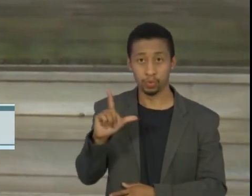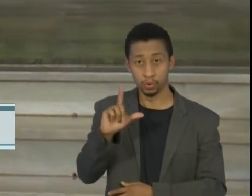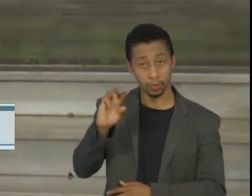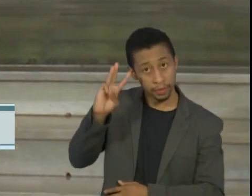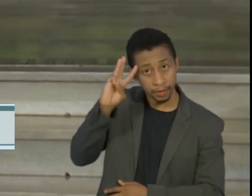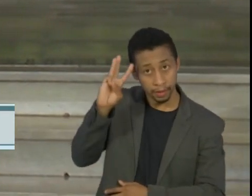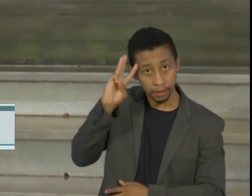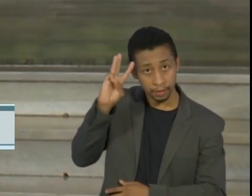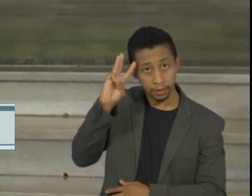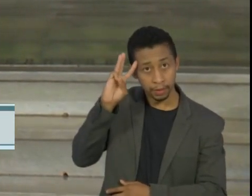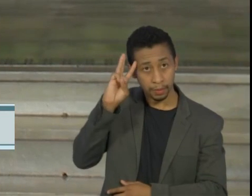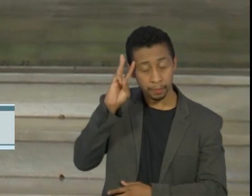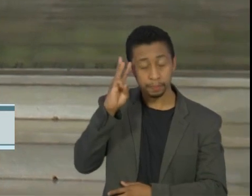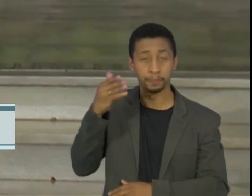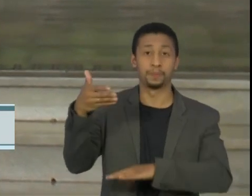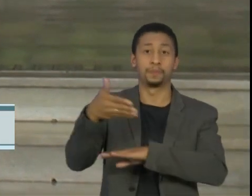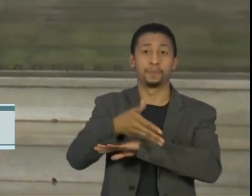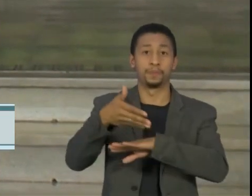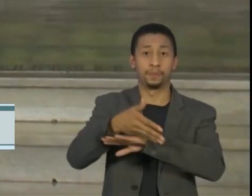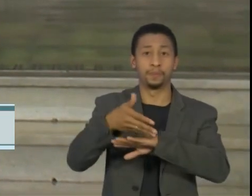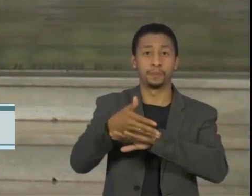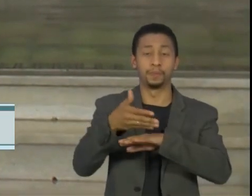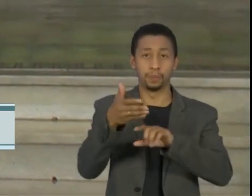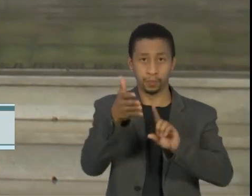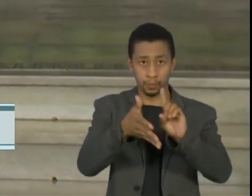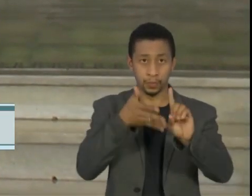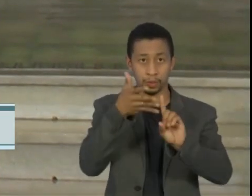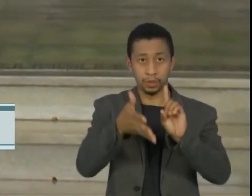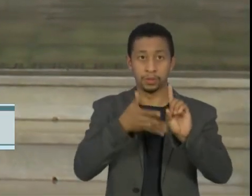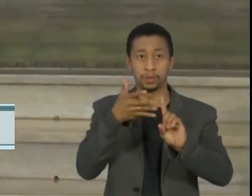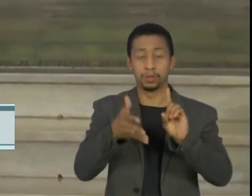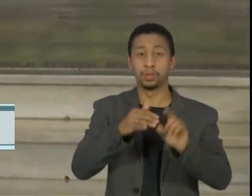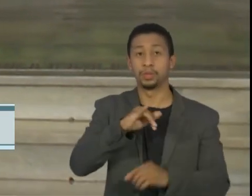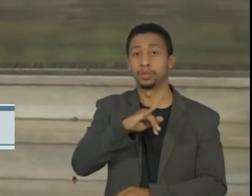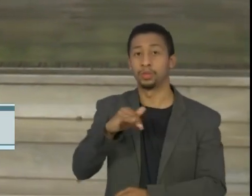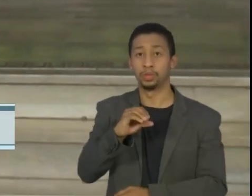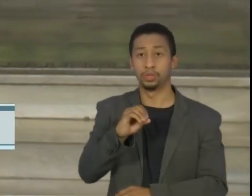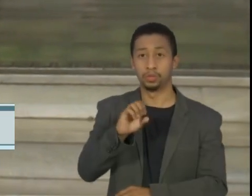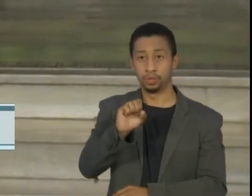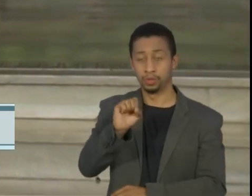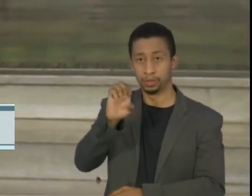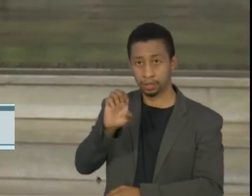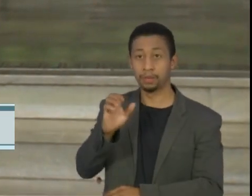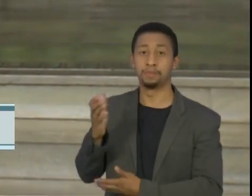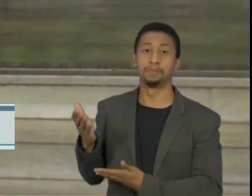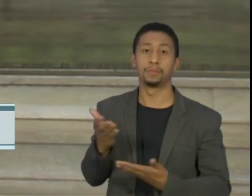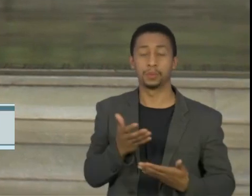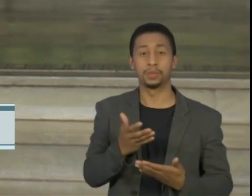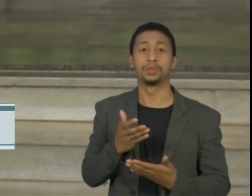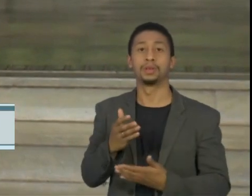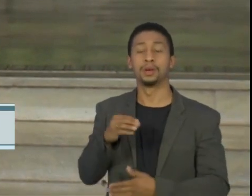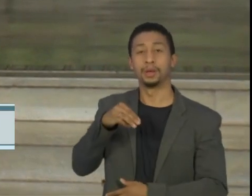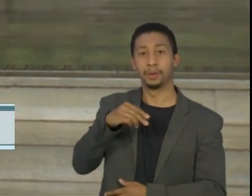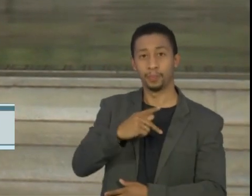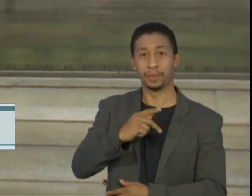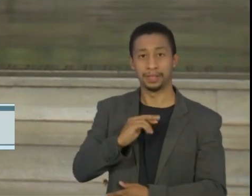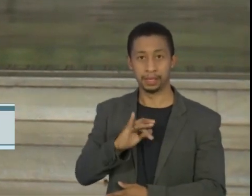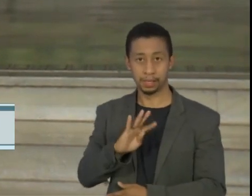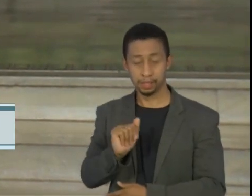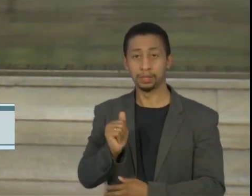imprensa o Dr. Zé Henrique German, secretário da Saúde do Estado de São Paulo, Patrícia Ellen, secretária de Desenvolvimento Econômico, Ciência e